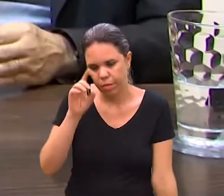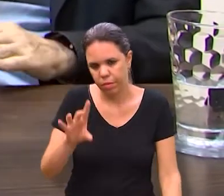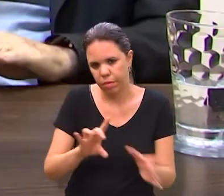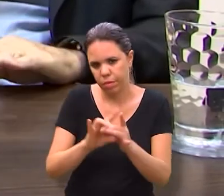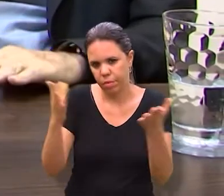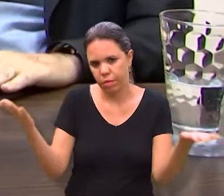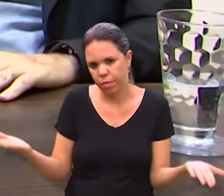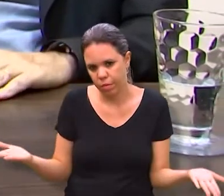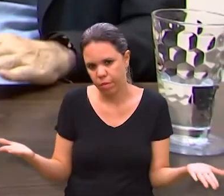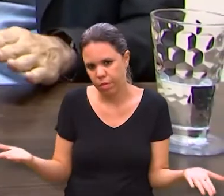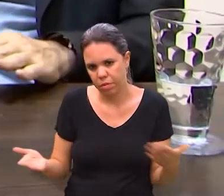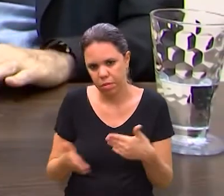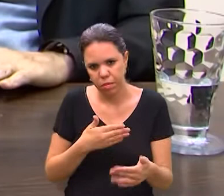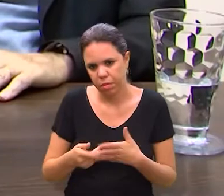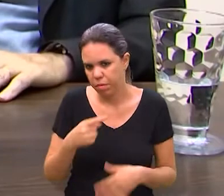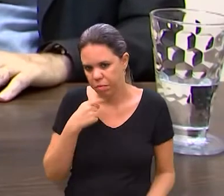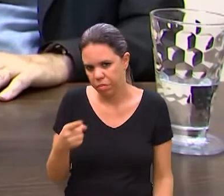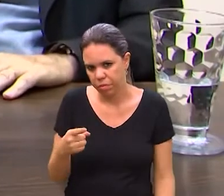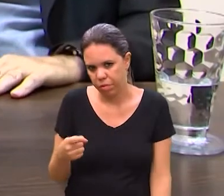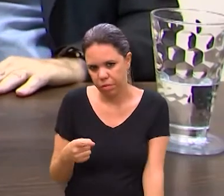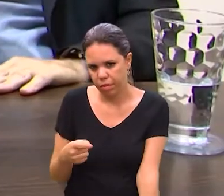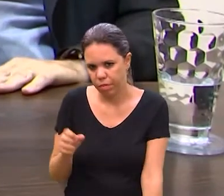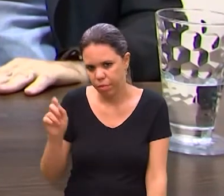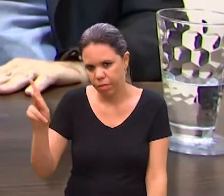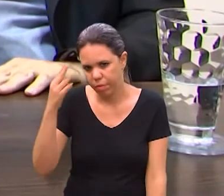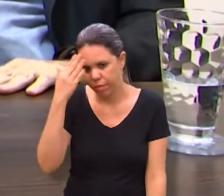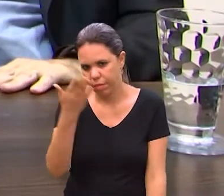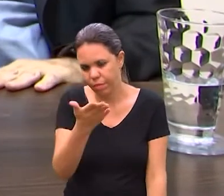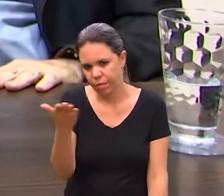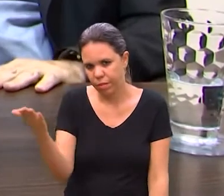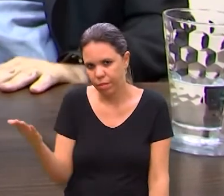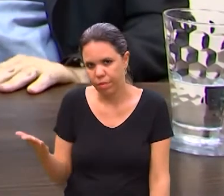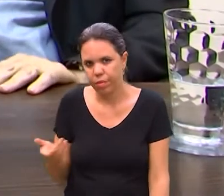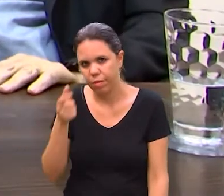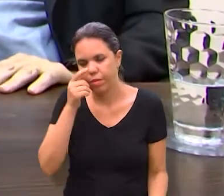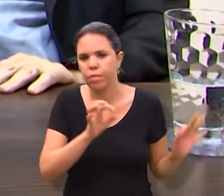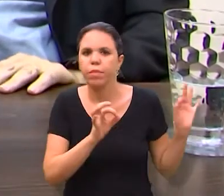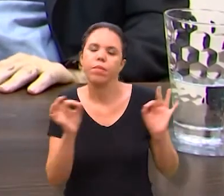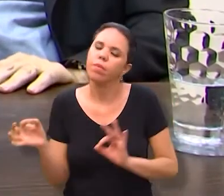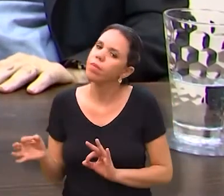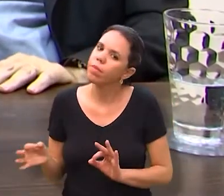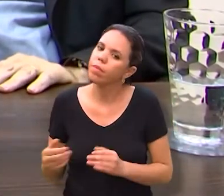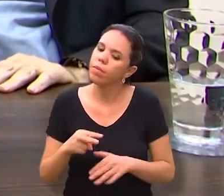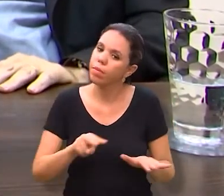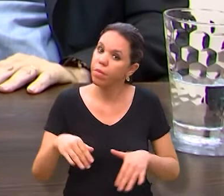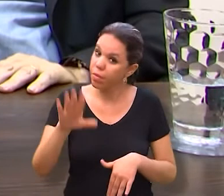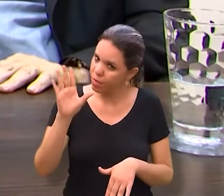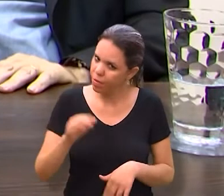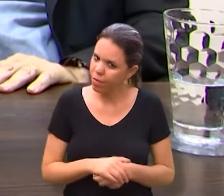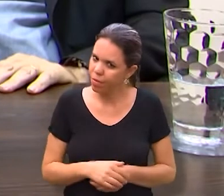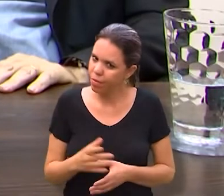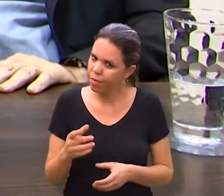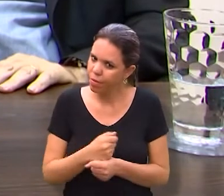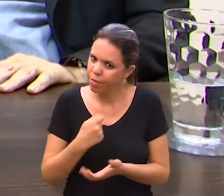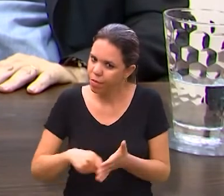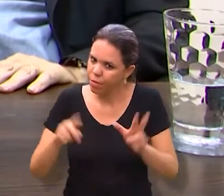à disposição para qualquer necessidade. Ok, muito obrigado a você que nos acompanhou. E olha, semana que vem tem muito